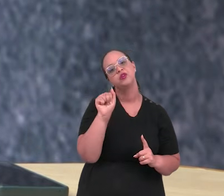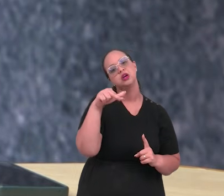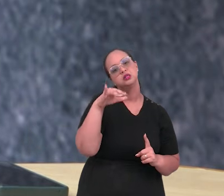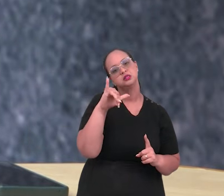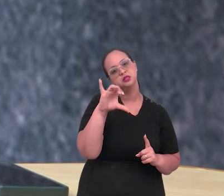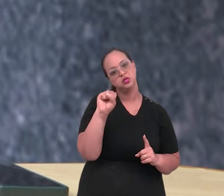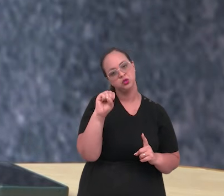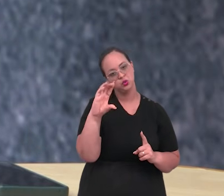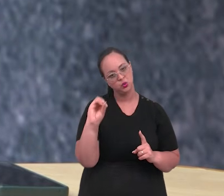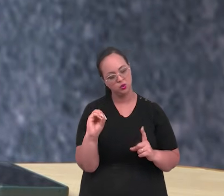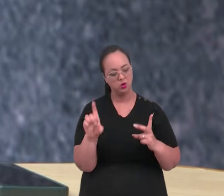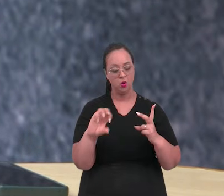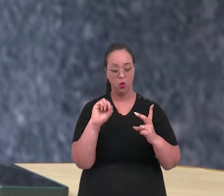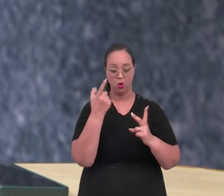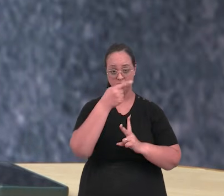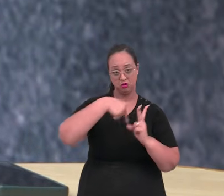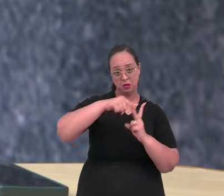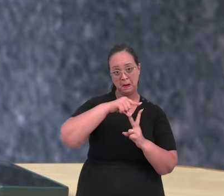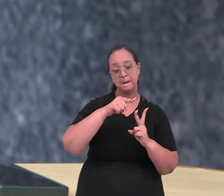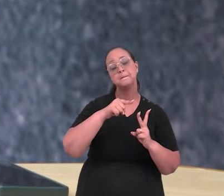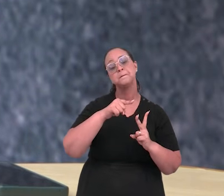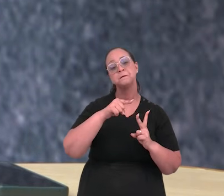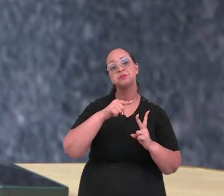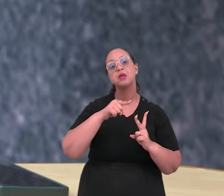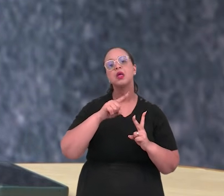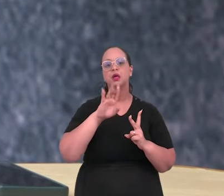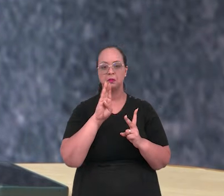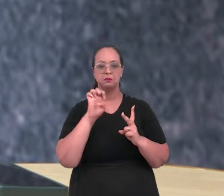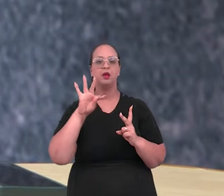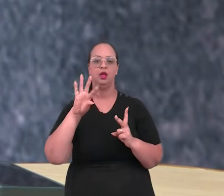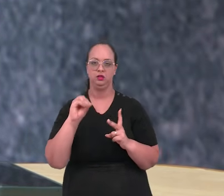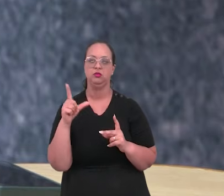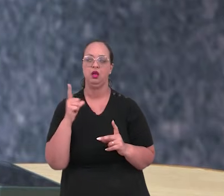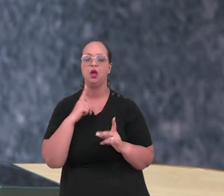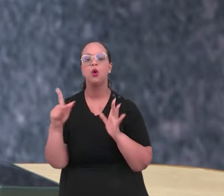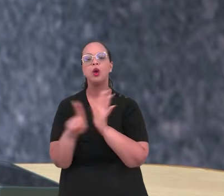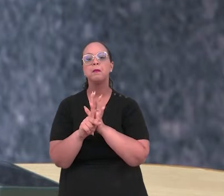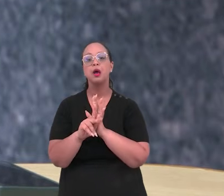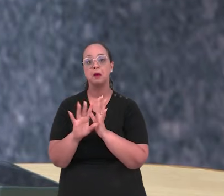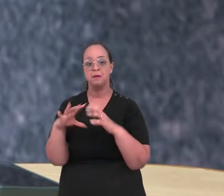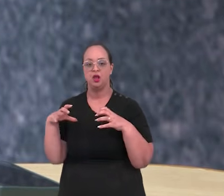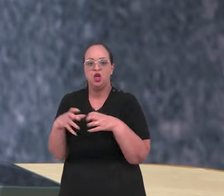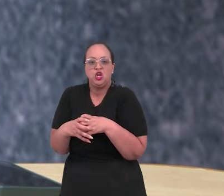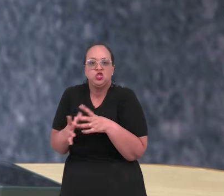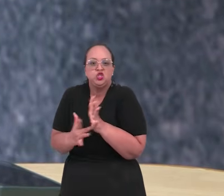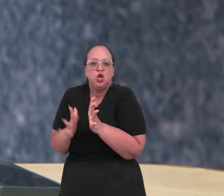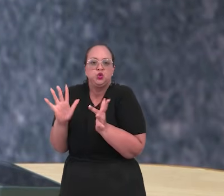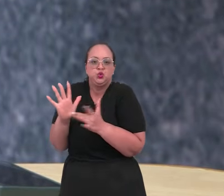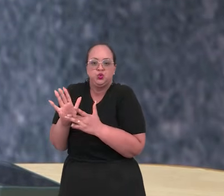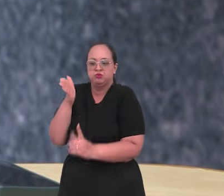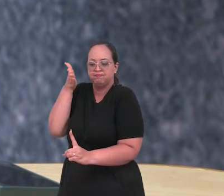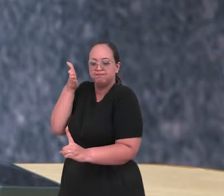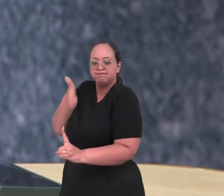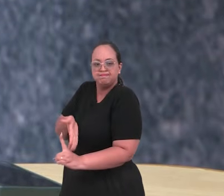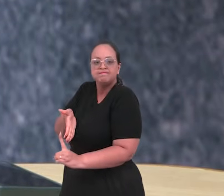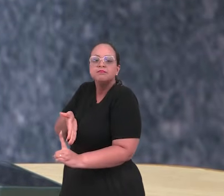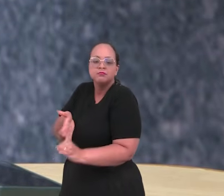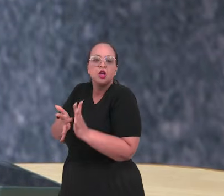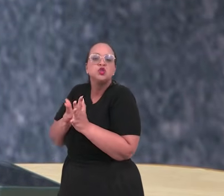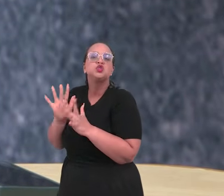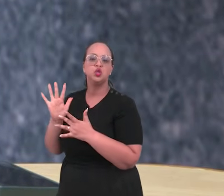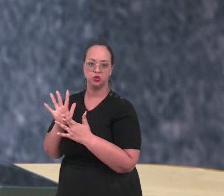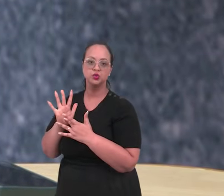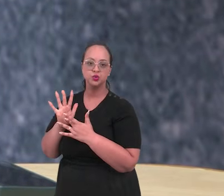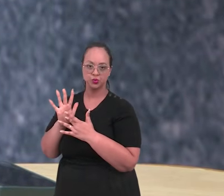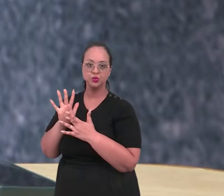beneditinos, Bento. Eles não são os jesuítas, eles vão se colocar como fiéis seguidores de Jesus,